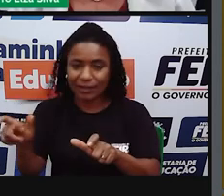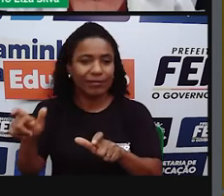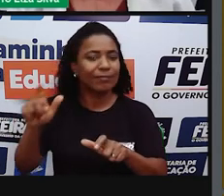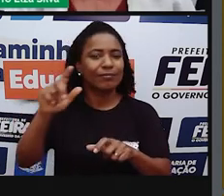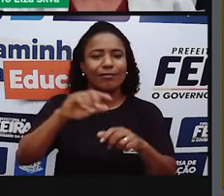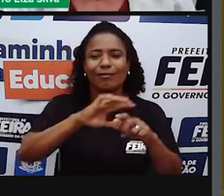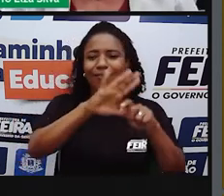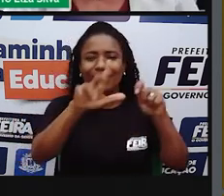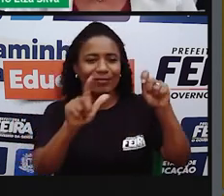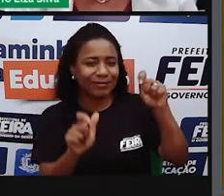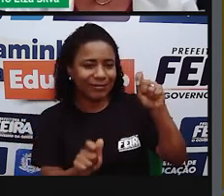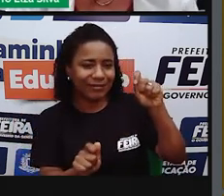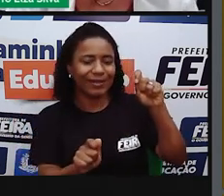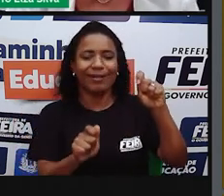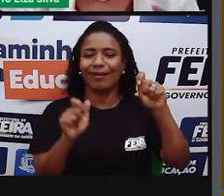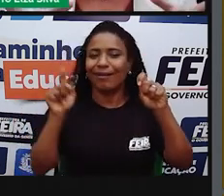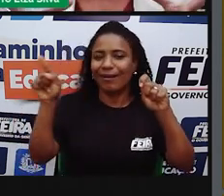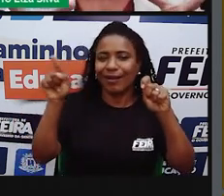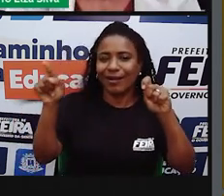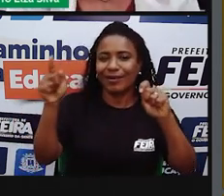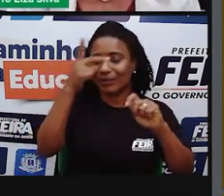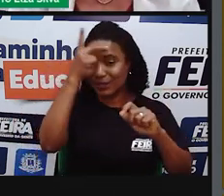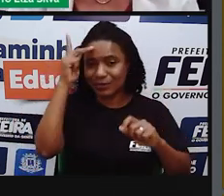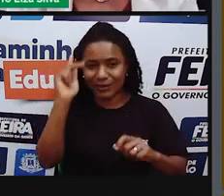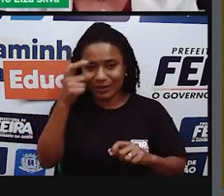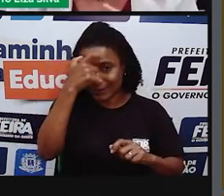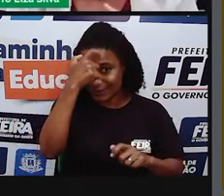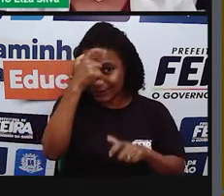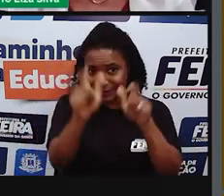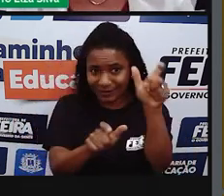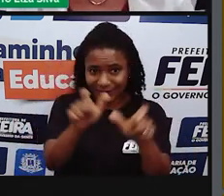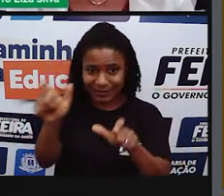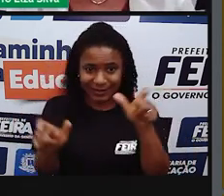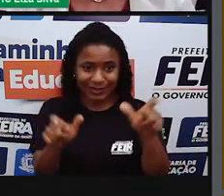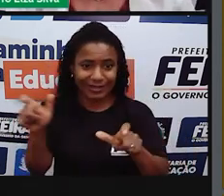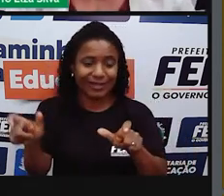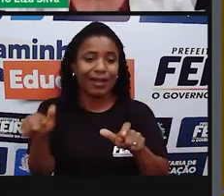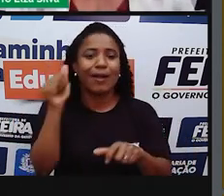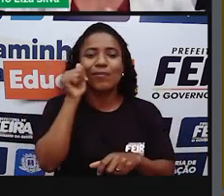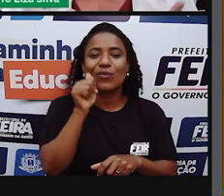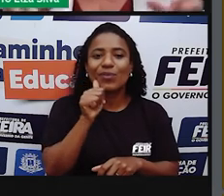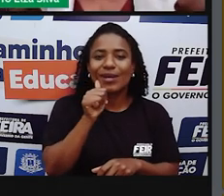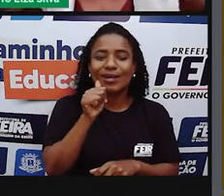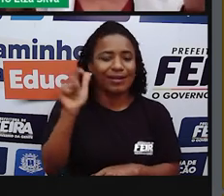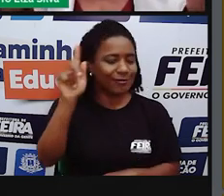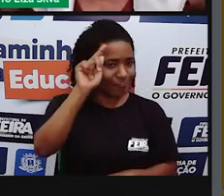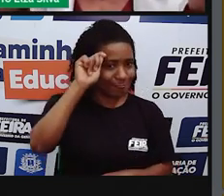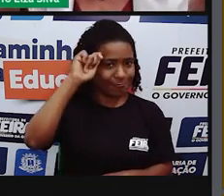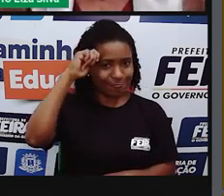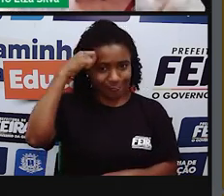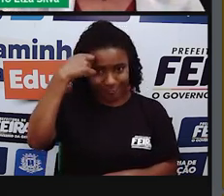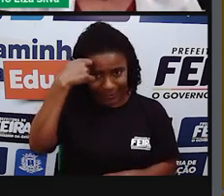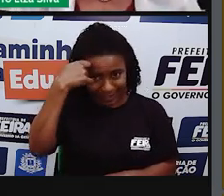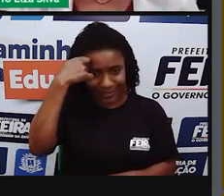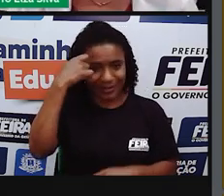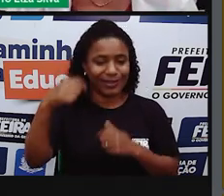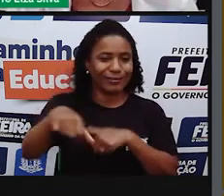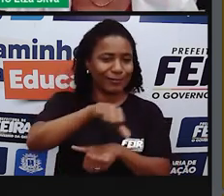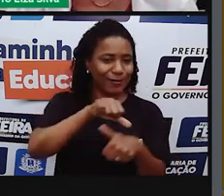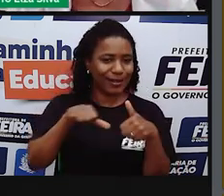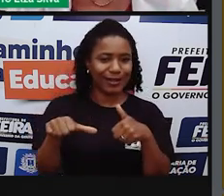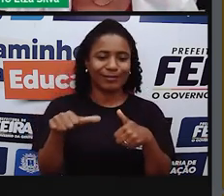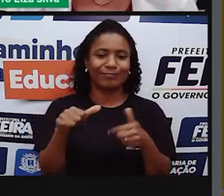africano e foca especificamente no papel da mulher negra, quando ela tenta clarear a